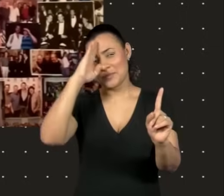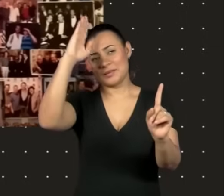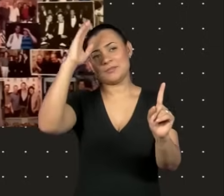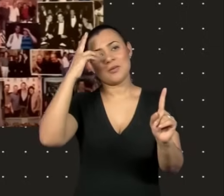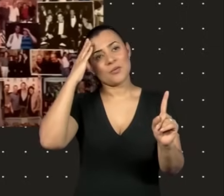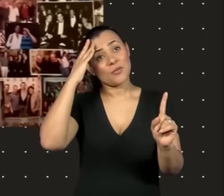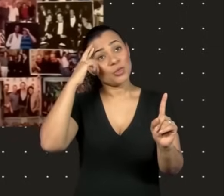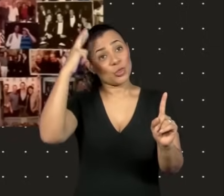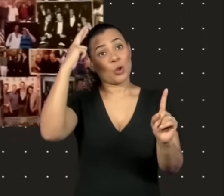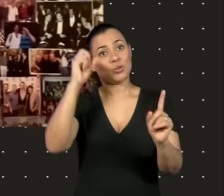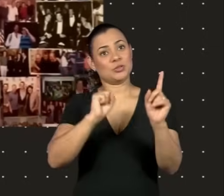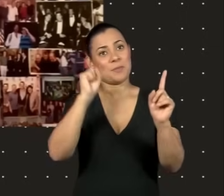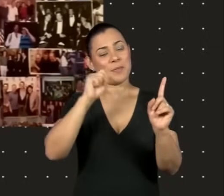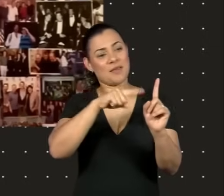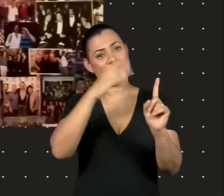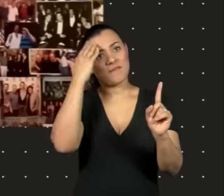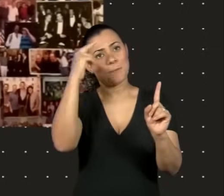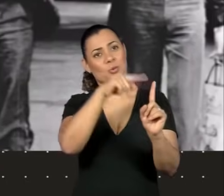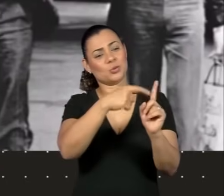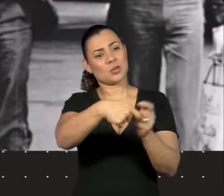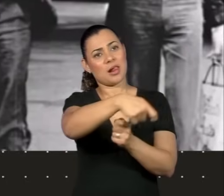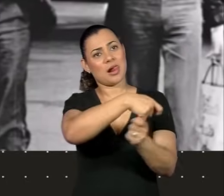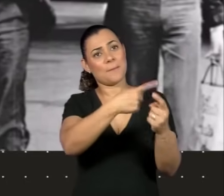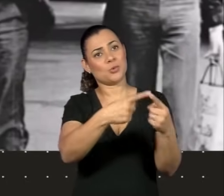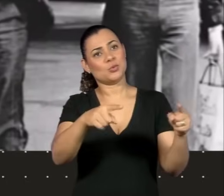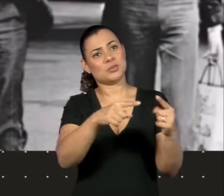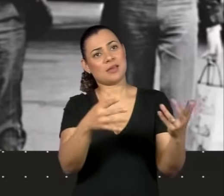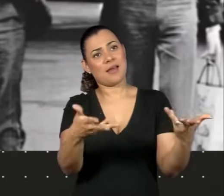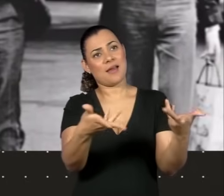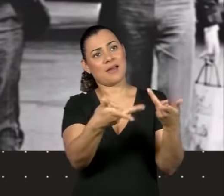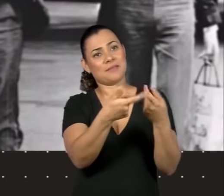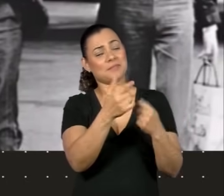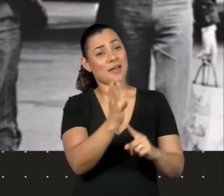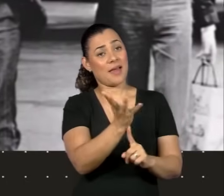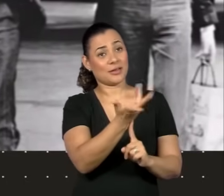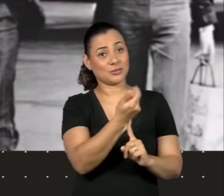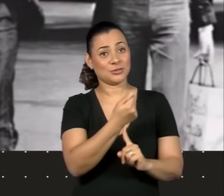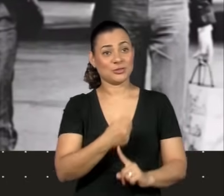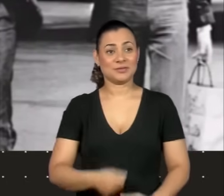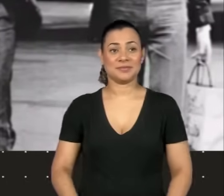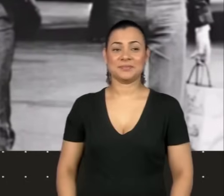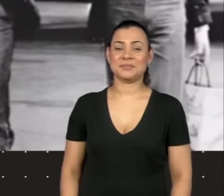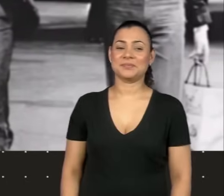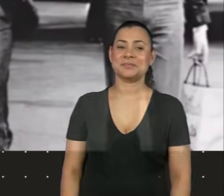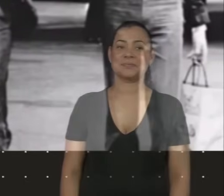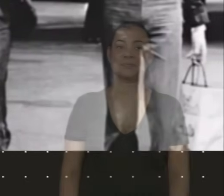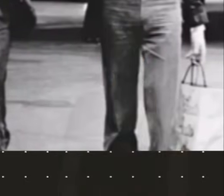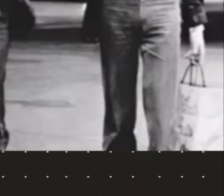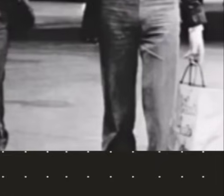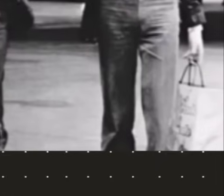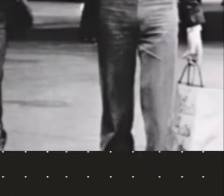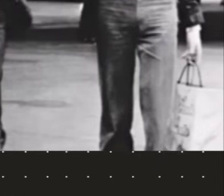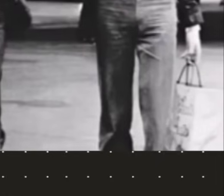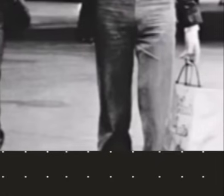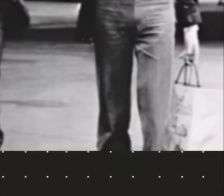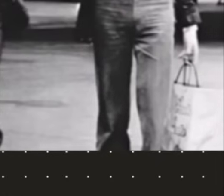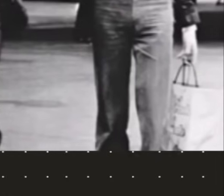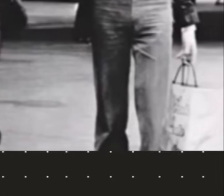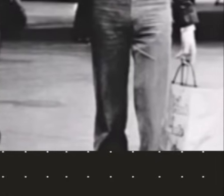teve ou terá ainda, não sei. Hey girl, I hate that sound.